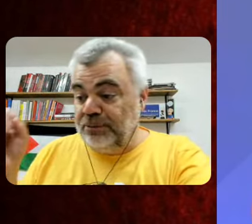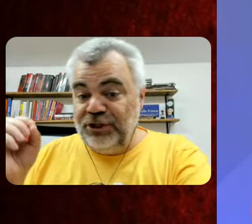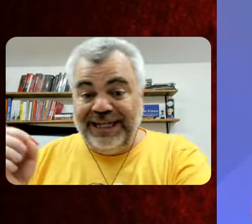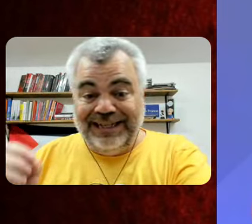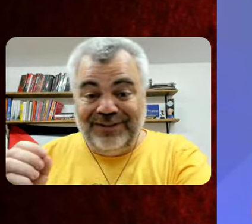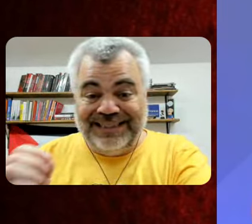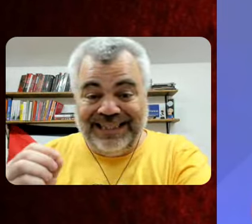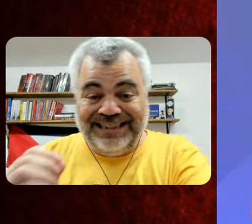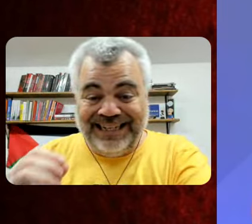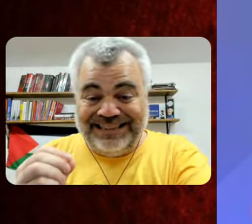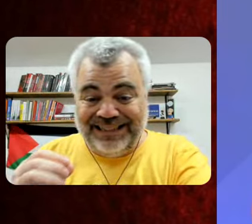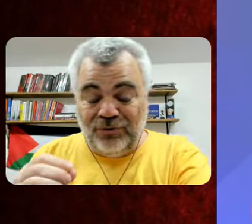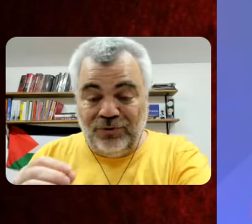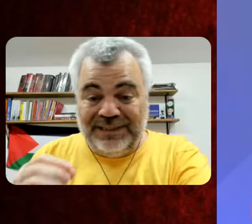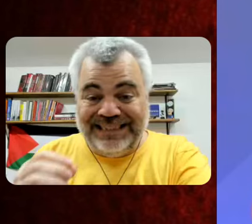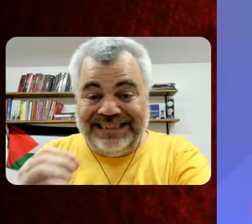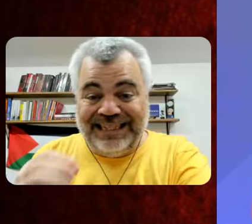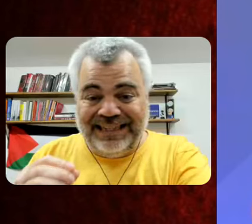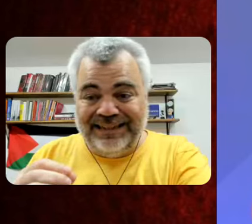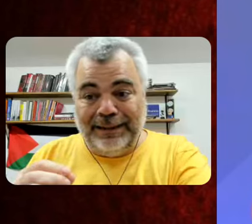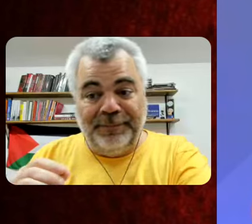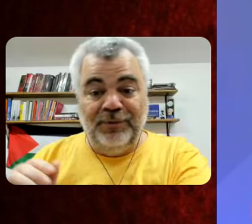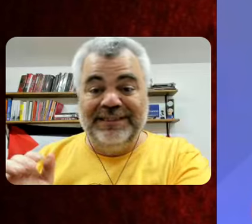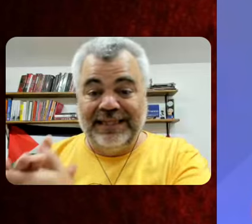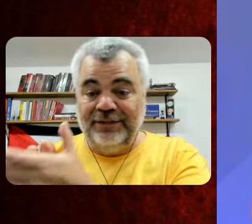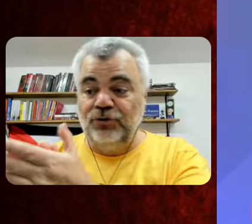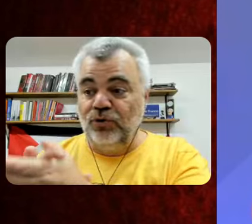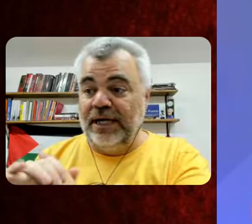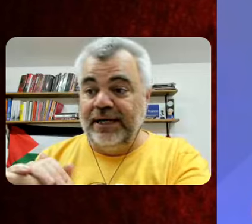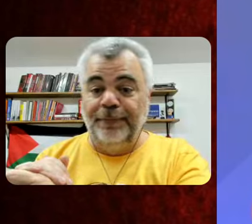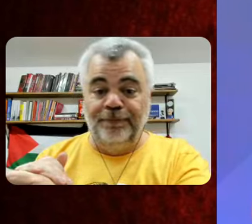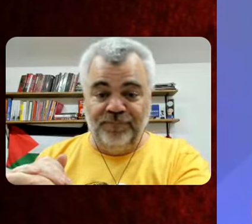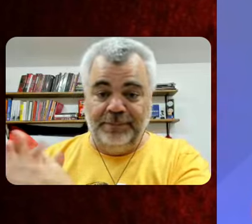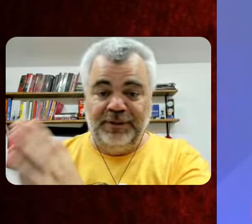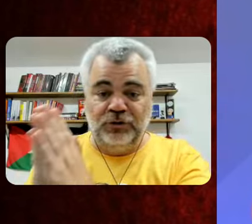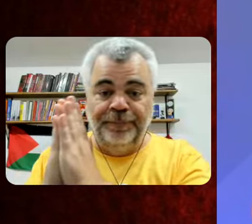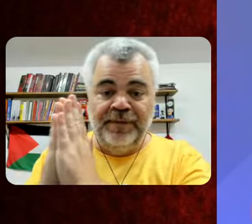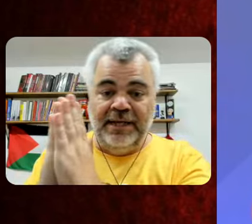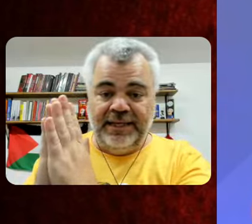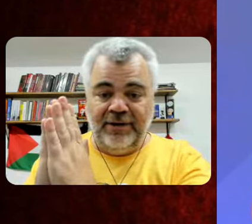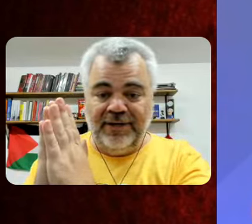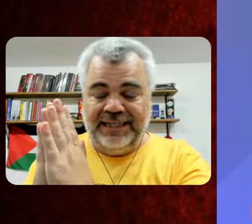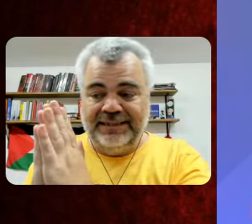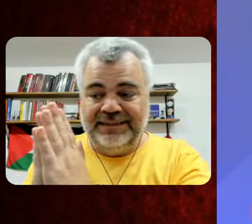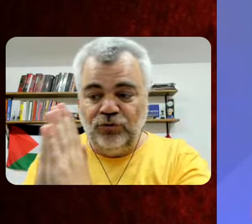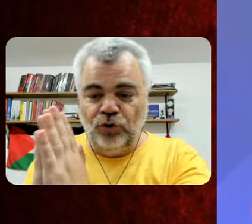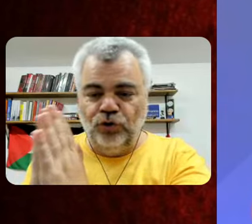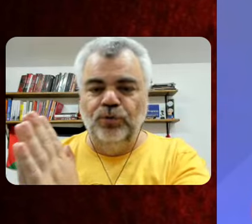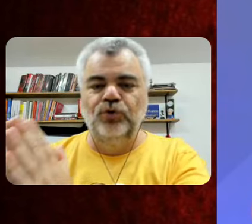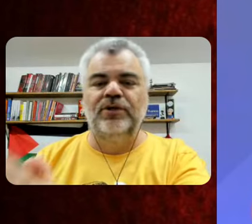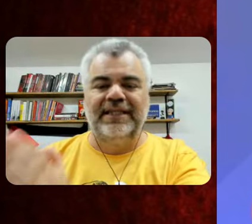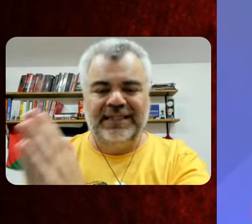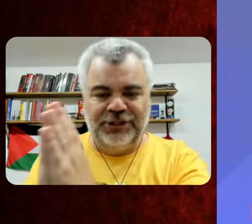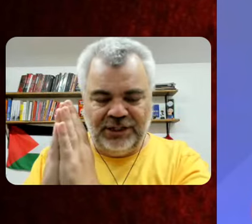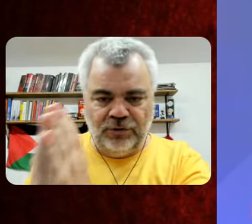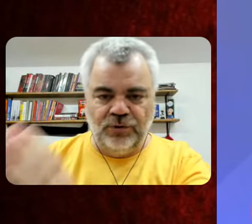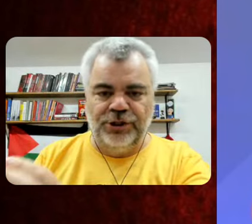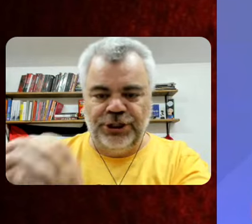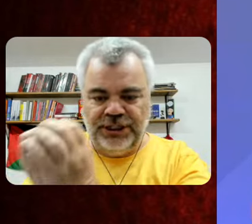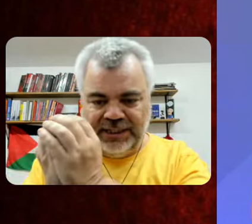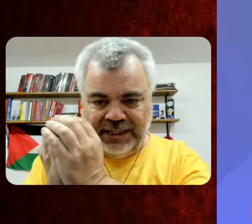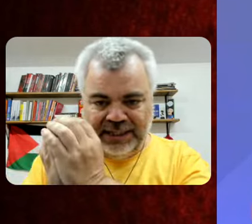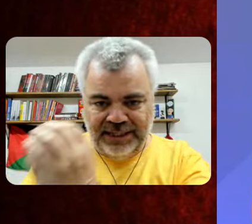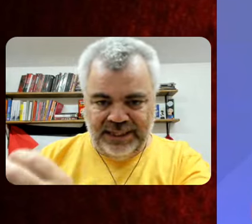subindo muito. Estamos chegando a ser 370 mil inscritos no canal, tá, pessoal? Quero agradecer todo mundo que tem